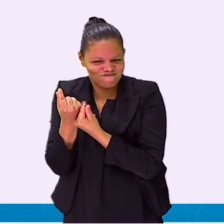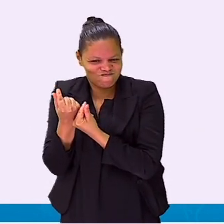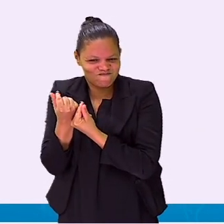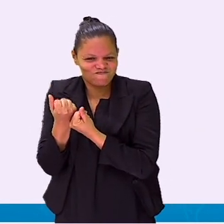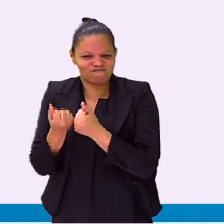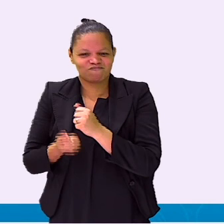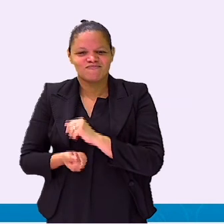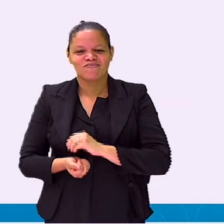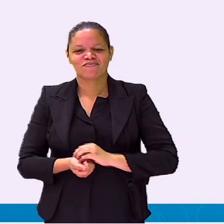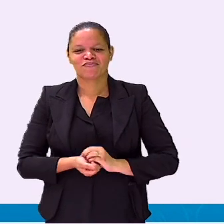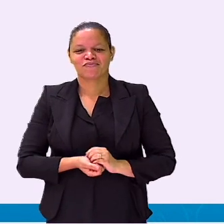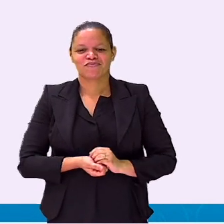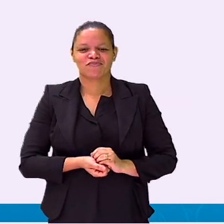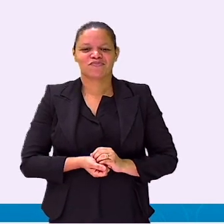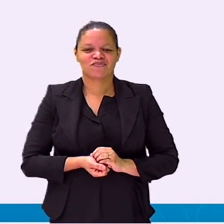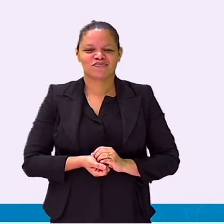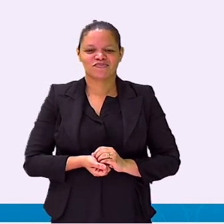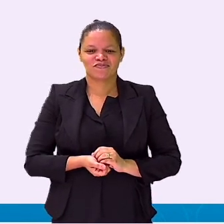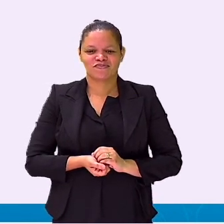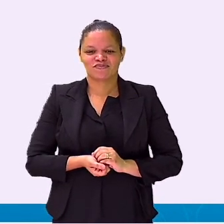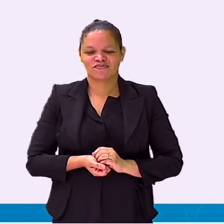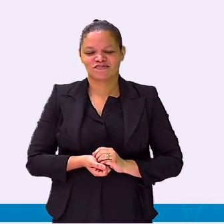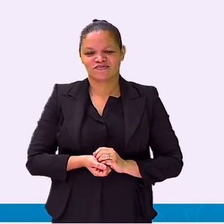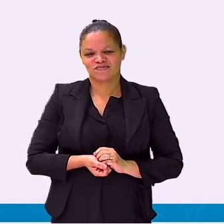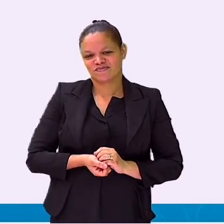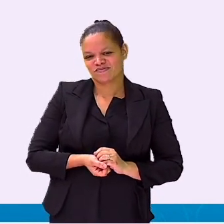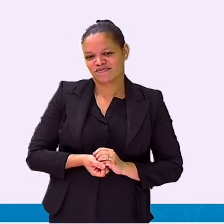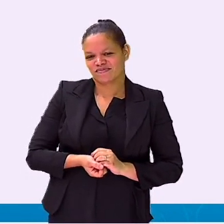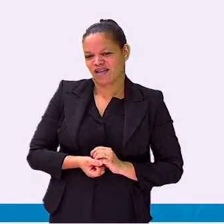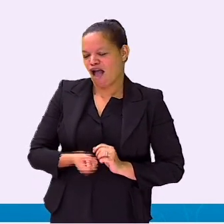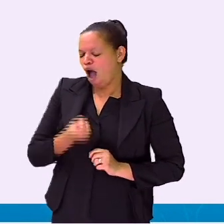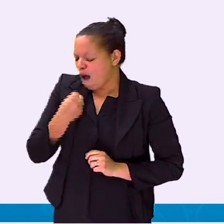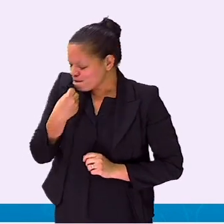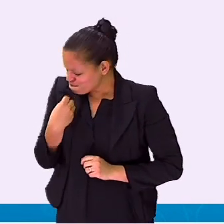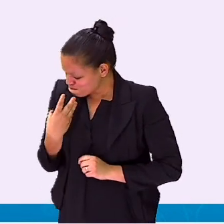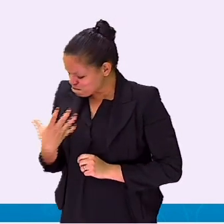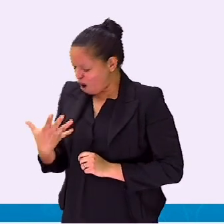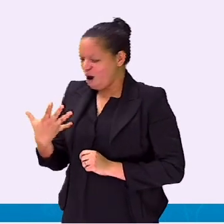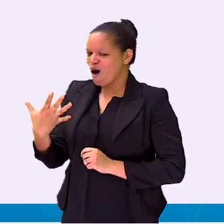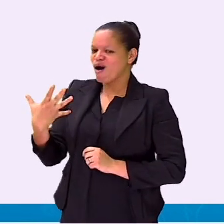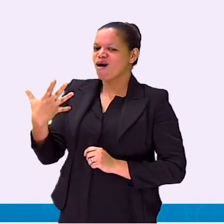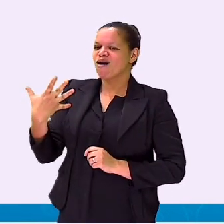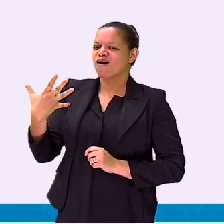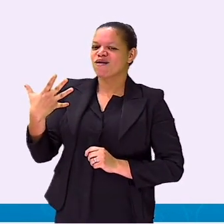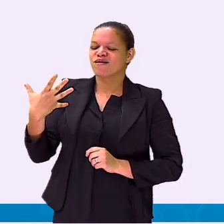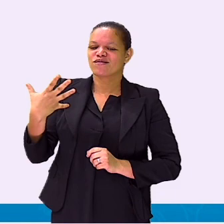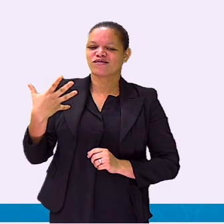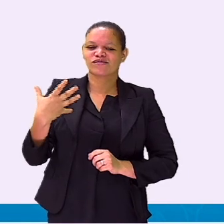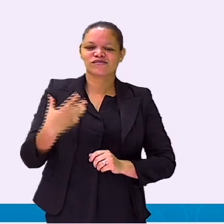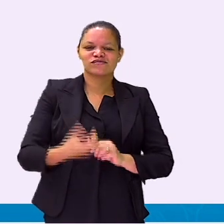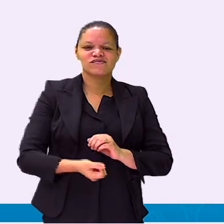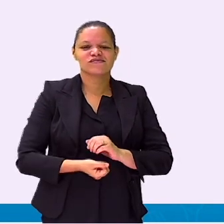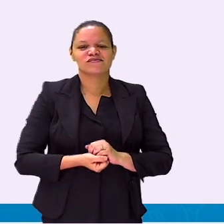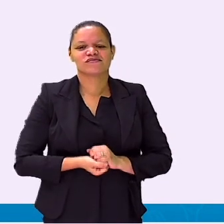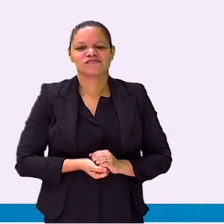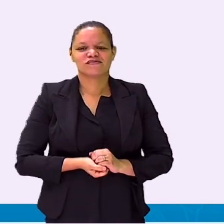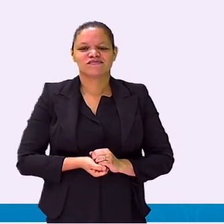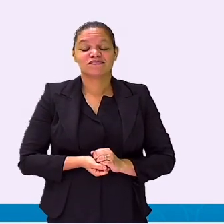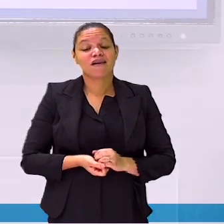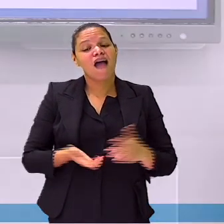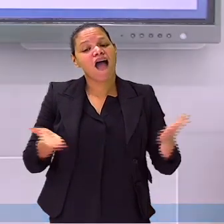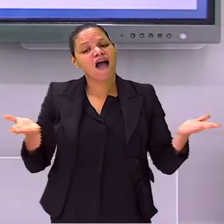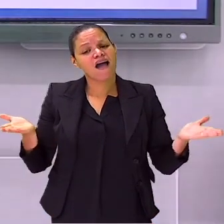grana. E trem bom, sou. Que coisa boa, não é mesmo?